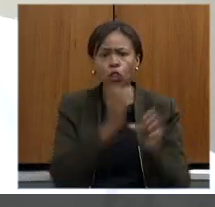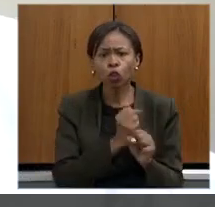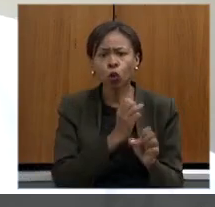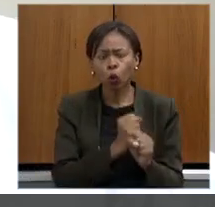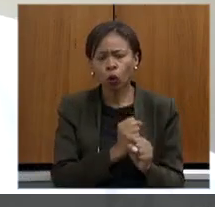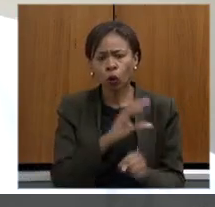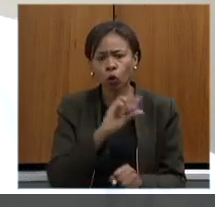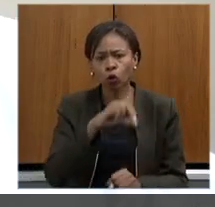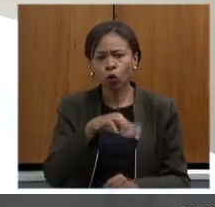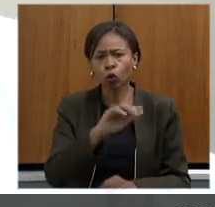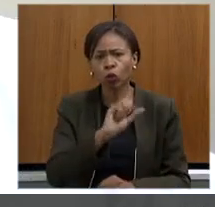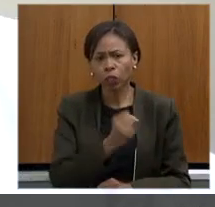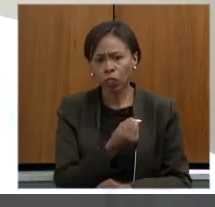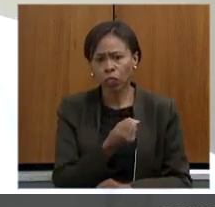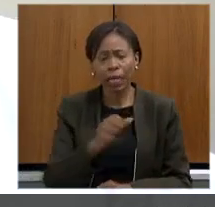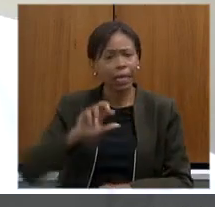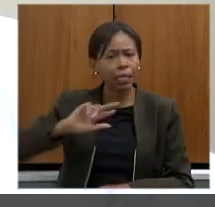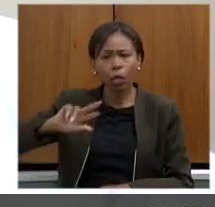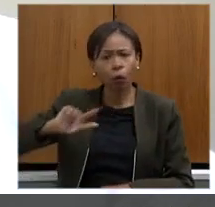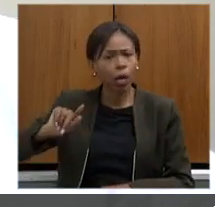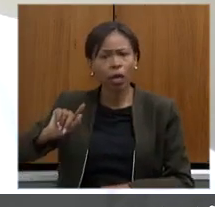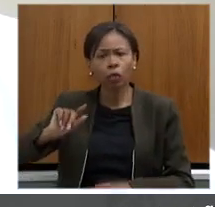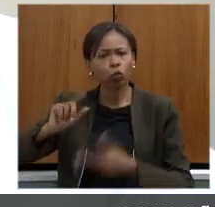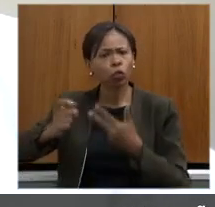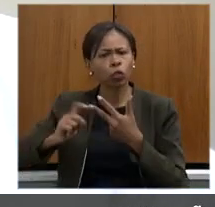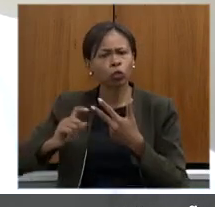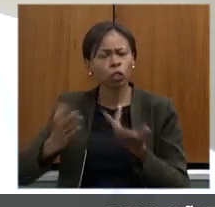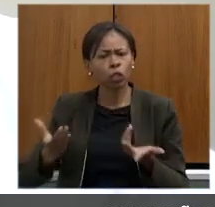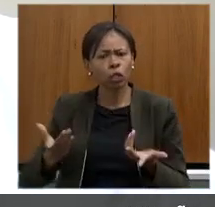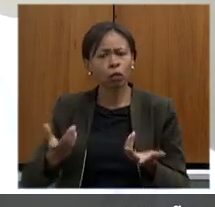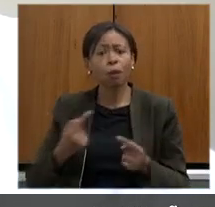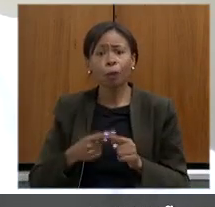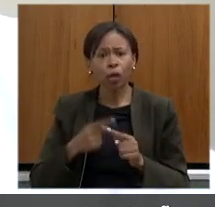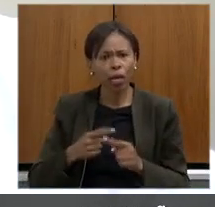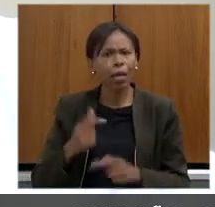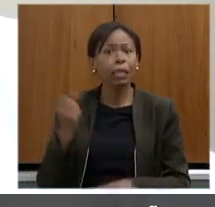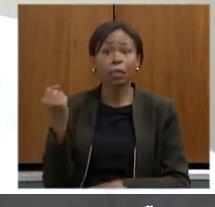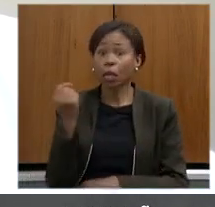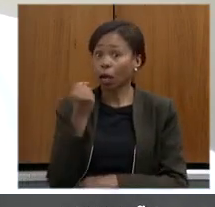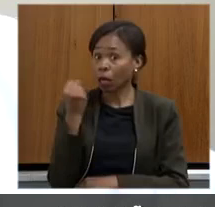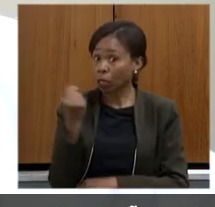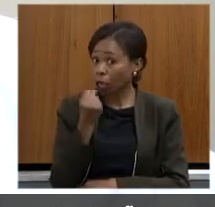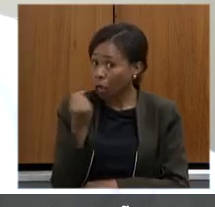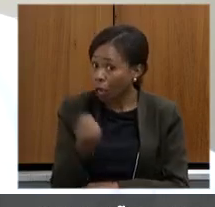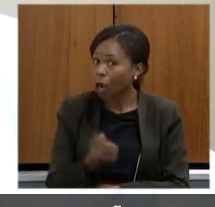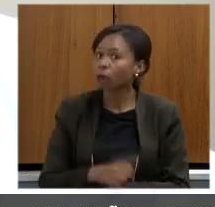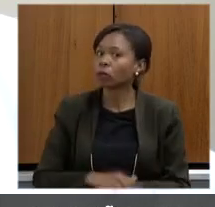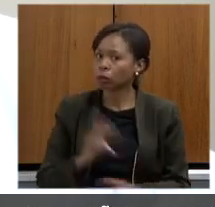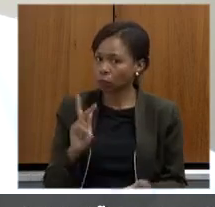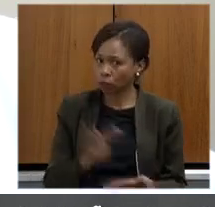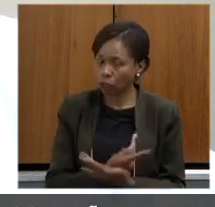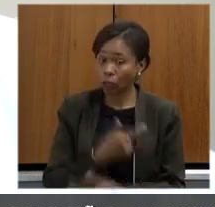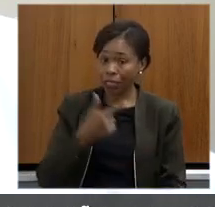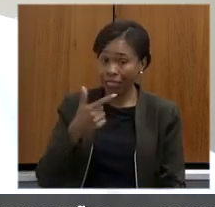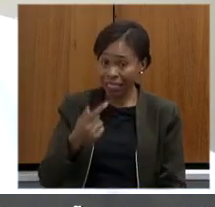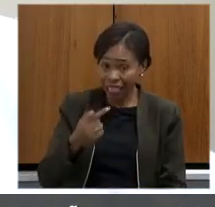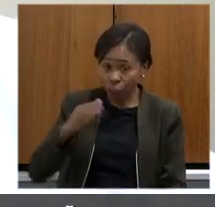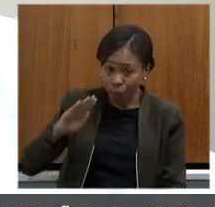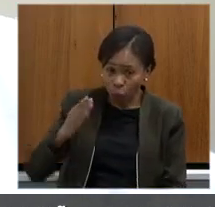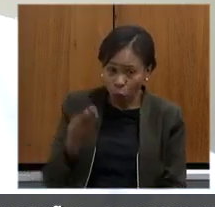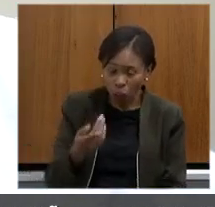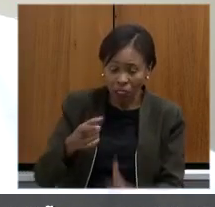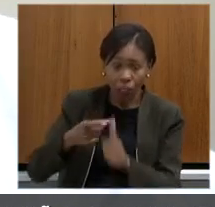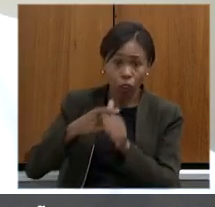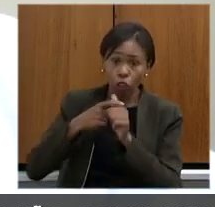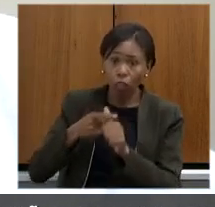e não propriamente do Poder Executivo porque ele parece muito bravo que aconteceu deixar idade vir onde reais em dívidas dos Municípios